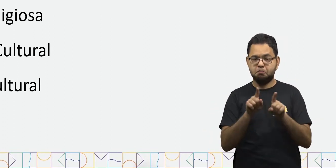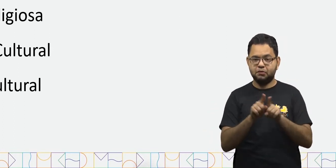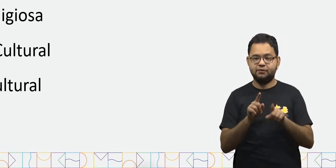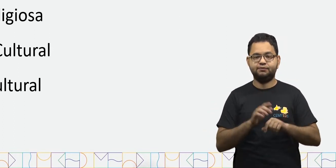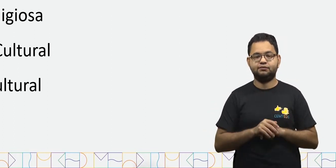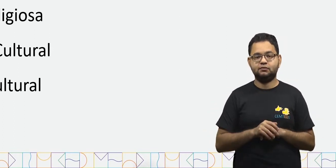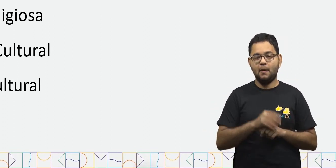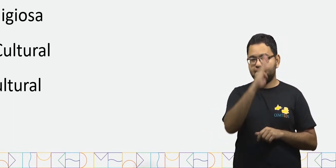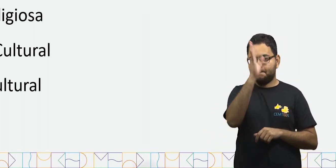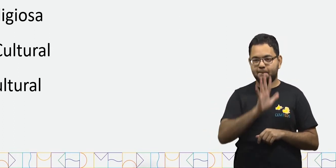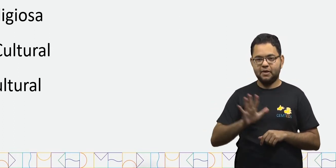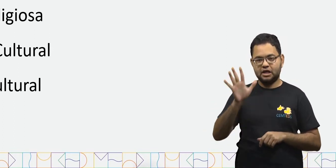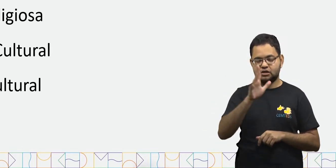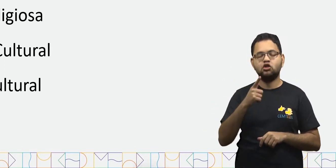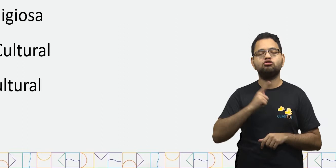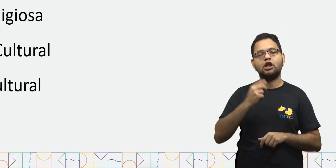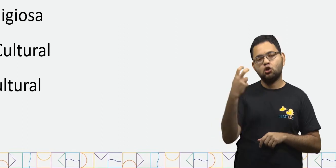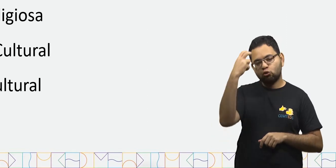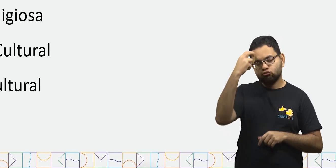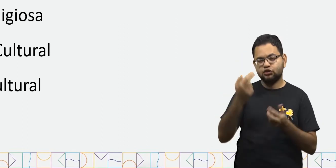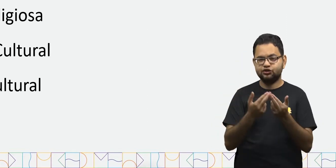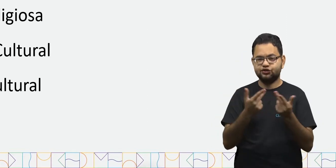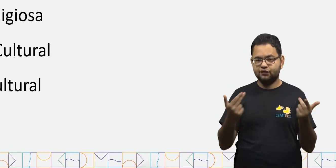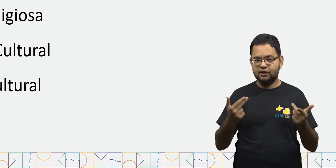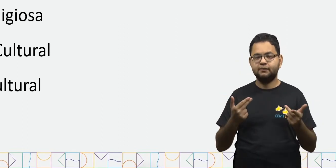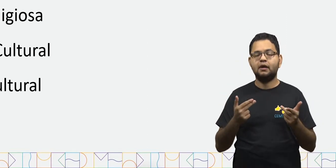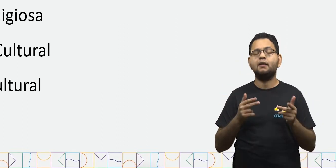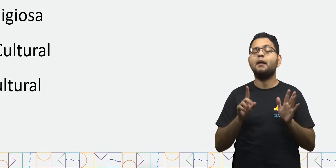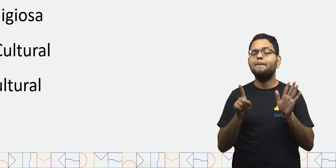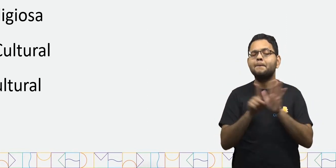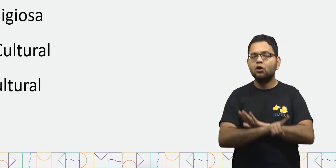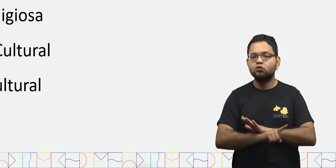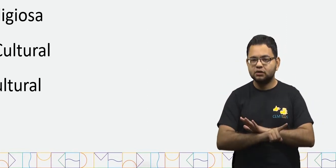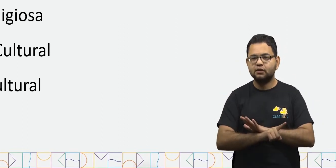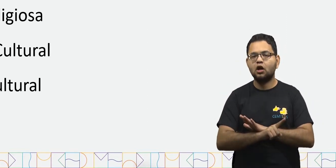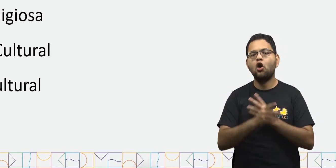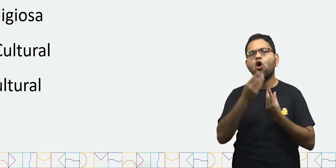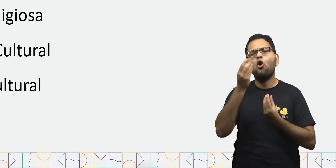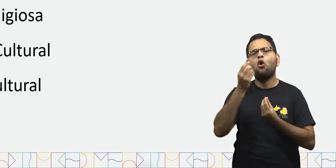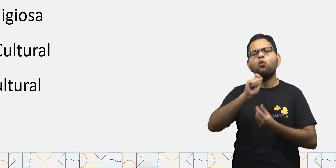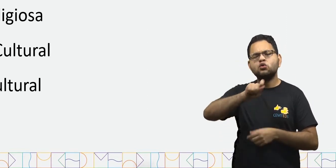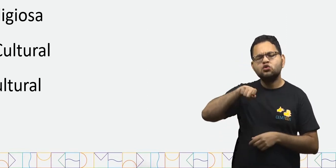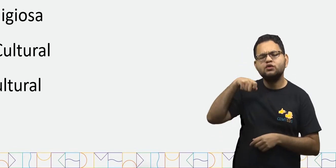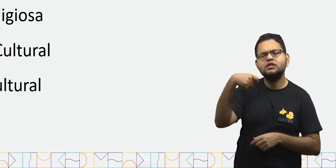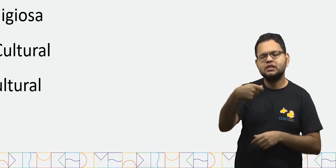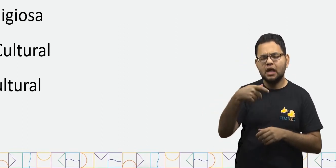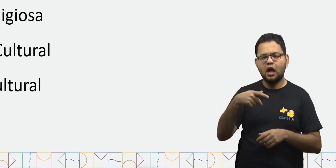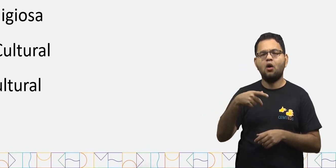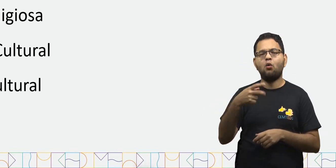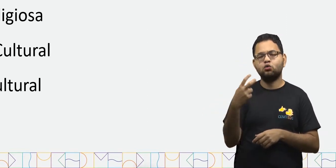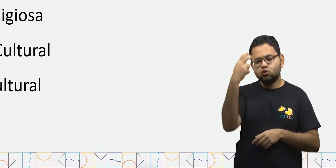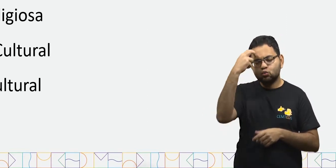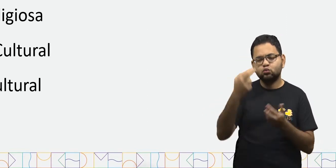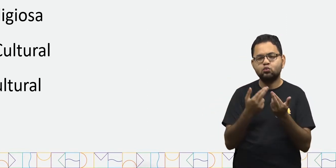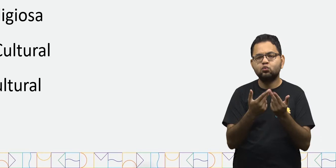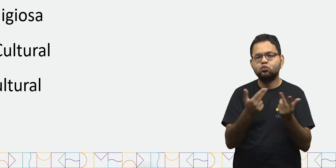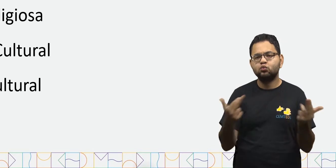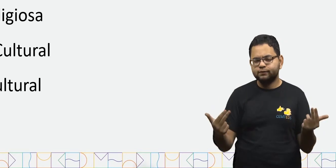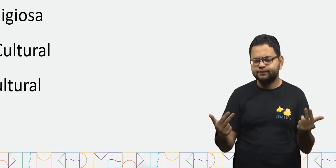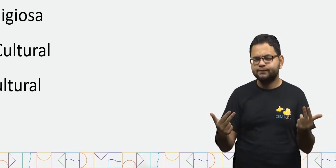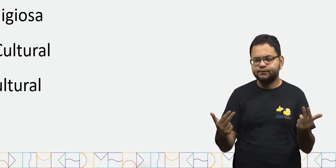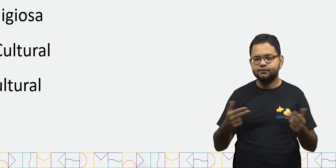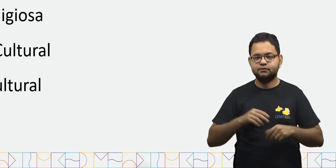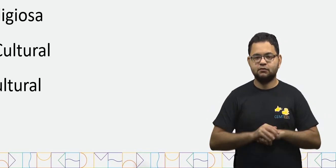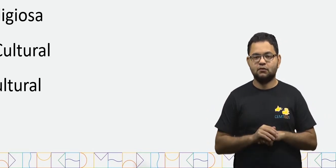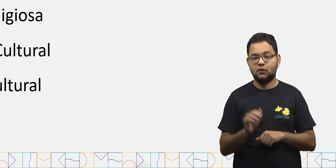No nosso país, há diversas culturas. A pergunta: como podemos chamar esse conjunto de